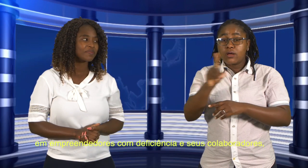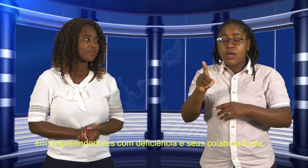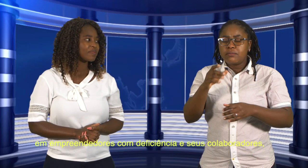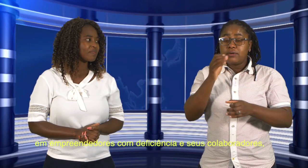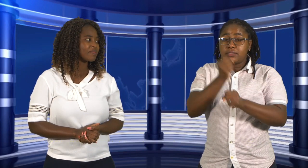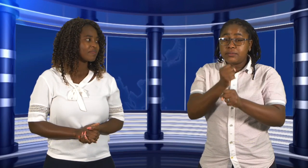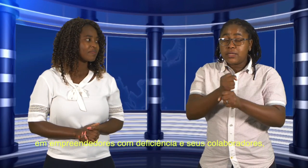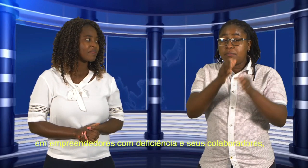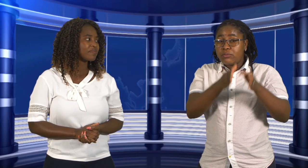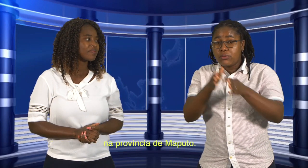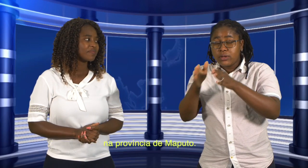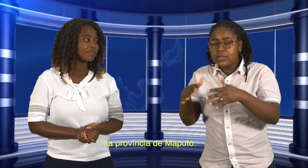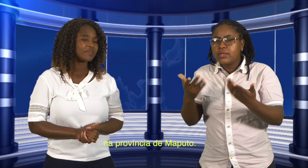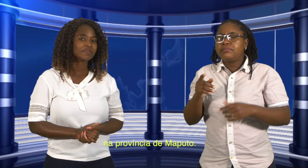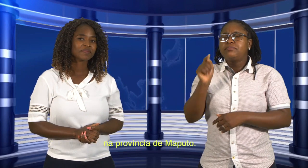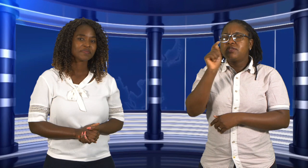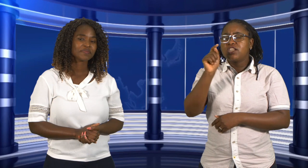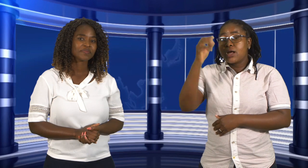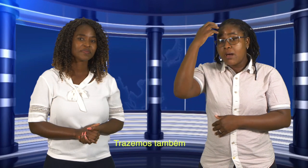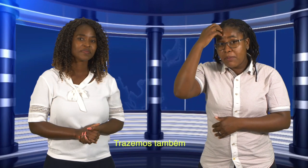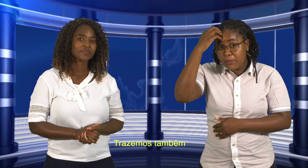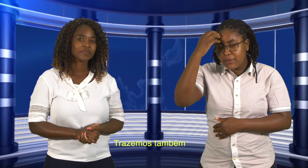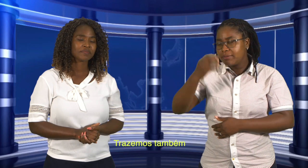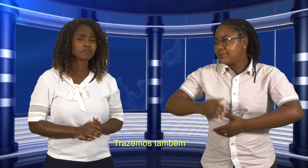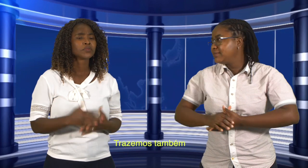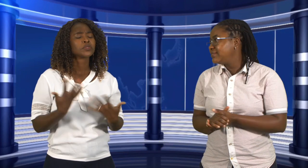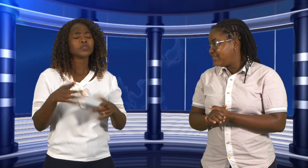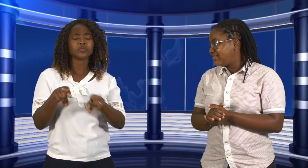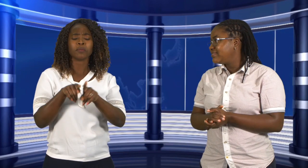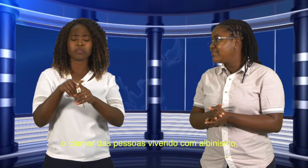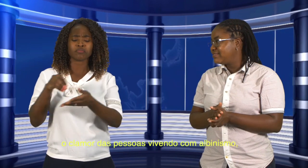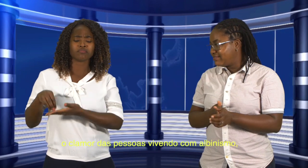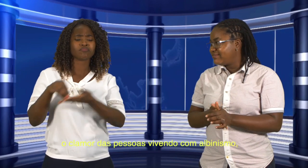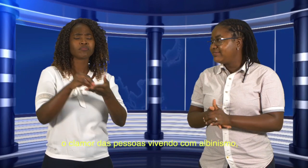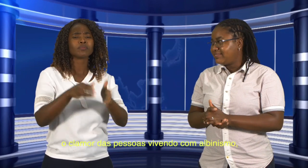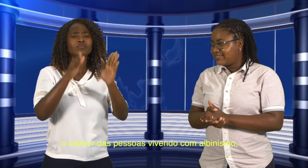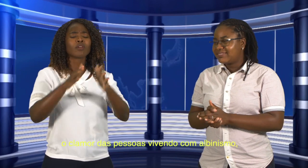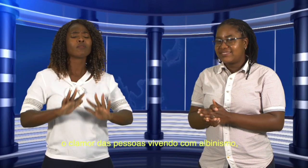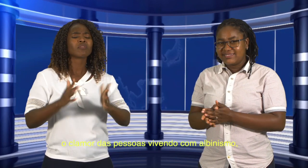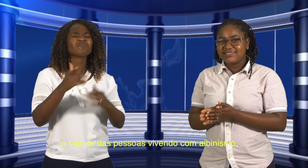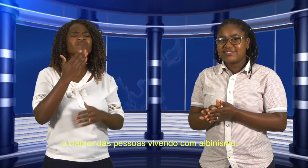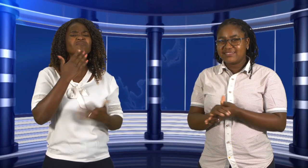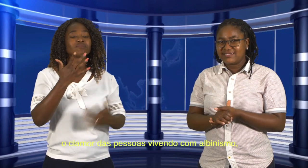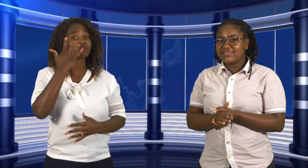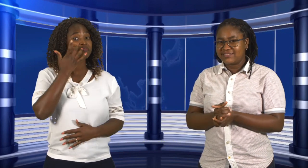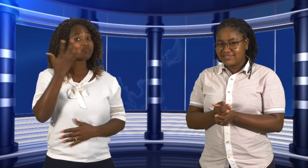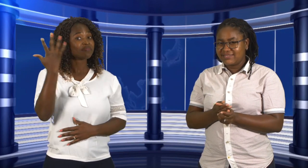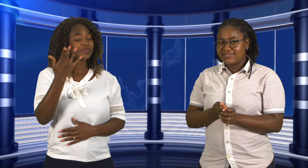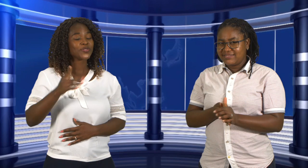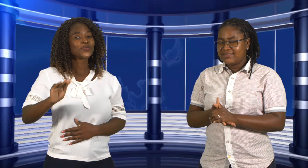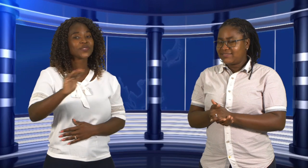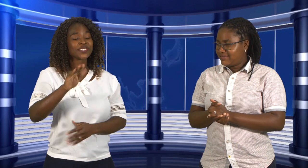seus colaboradores na província de Maputo. Trazemos também o clamor de pessoas vivendo com